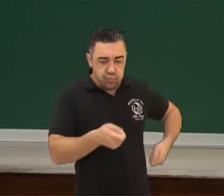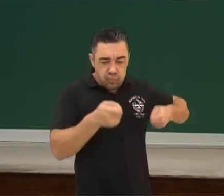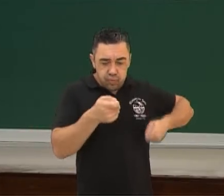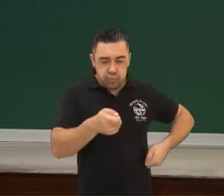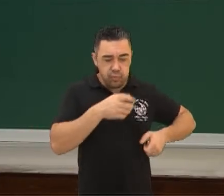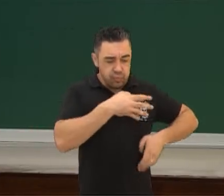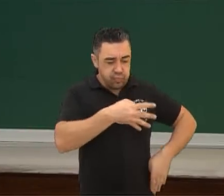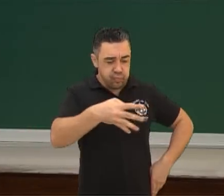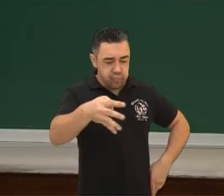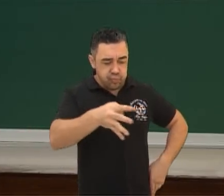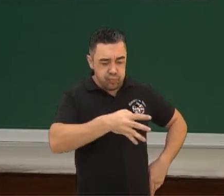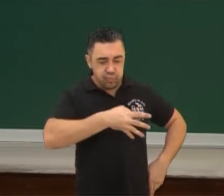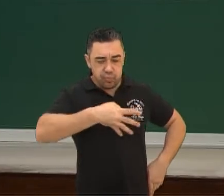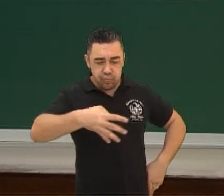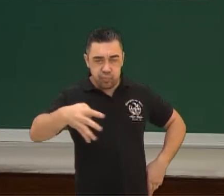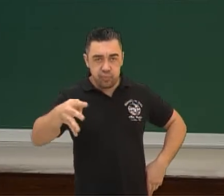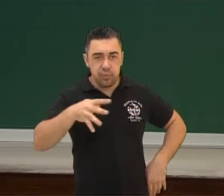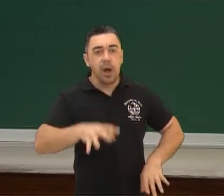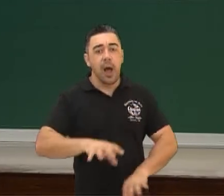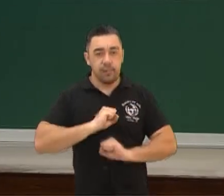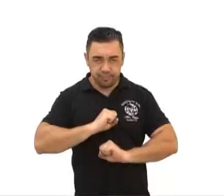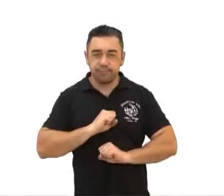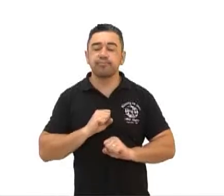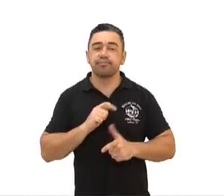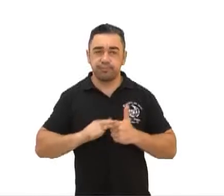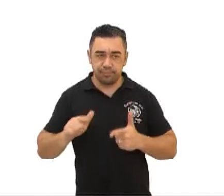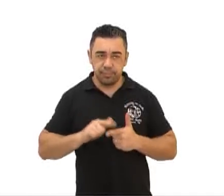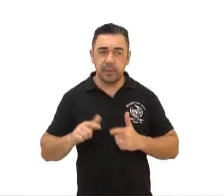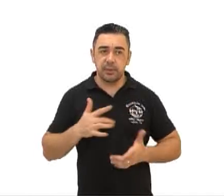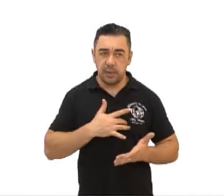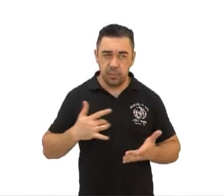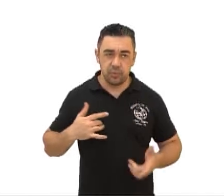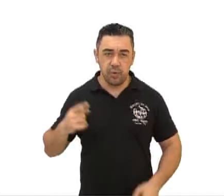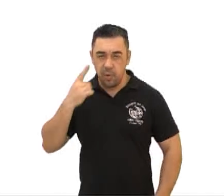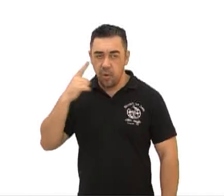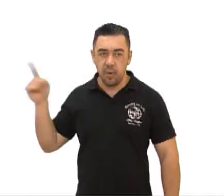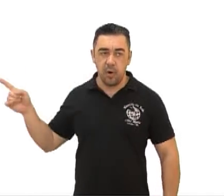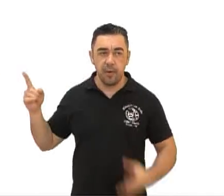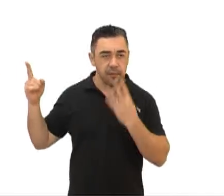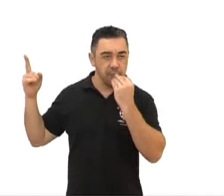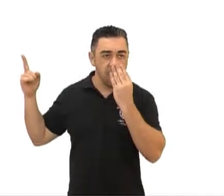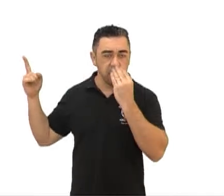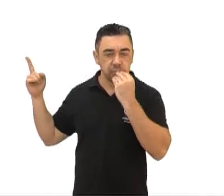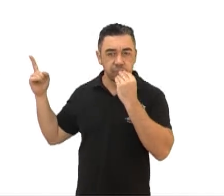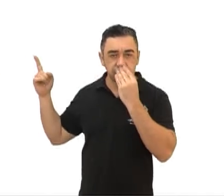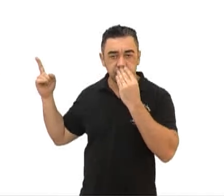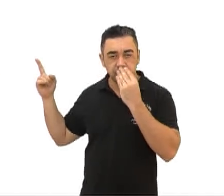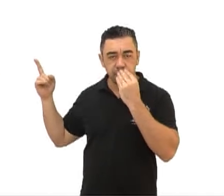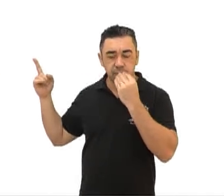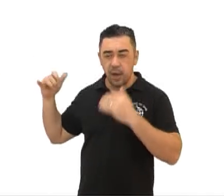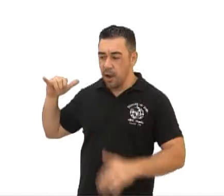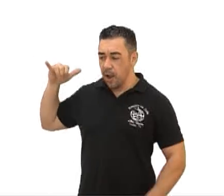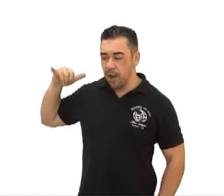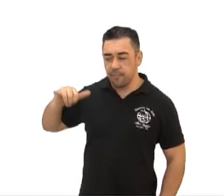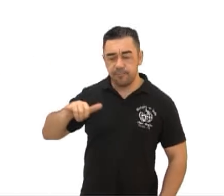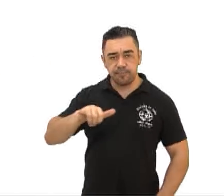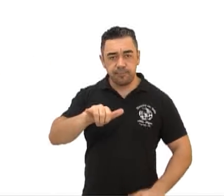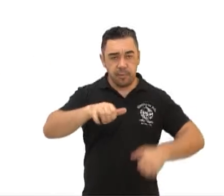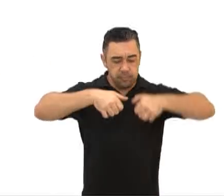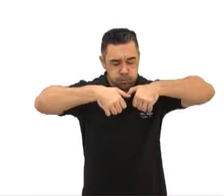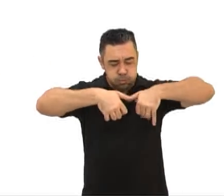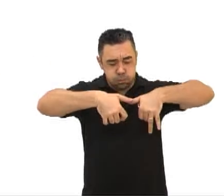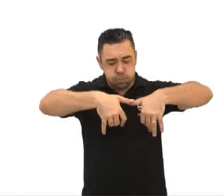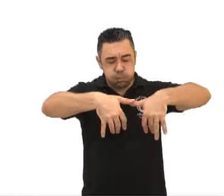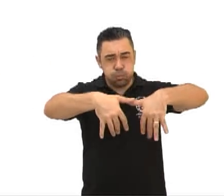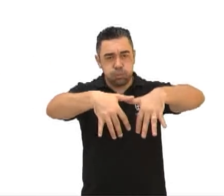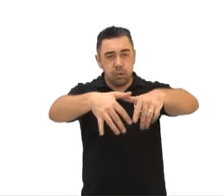por causa do uso excessivo do agrotóxico. E aqui nós vamos ter, né, a fotografia representando como que é feito, né, como